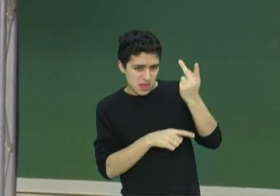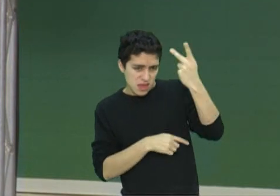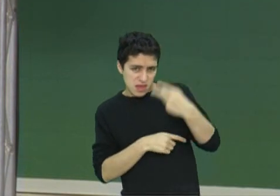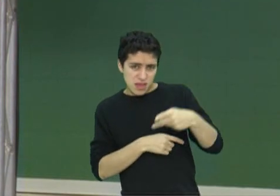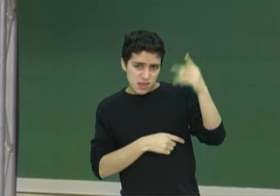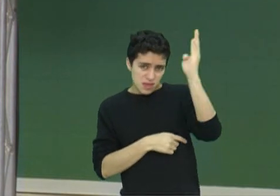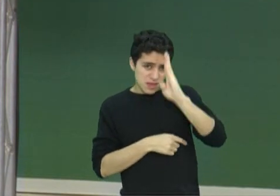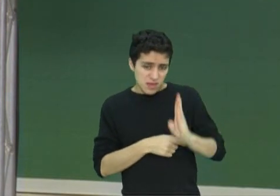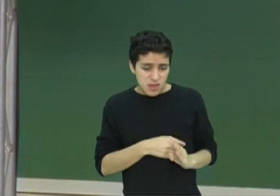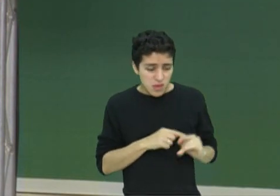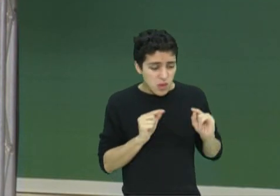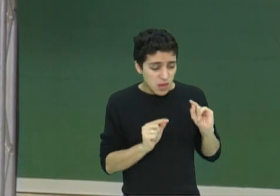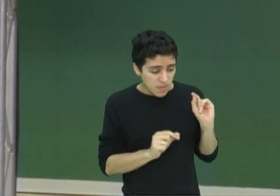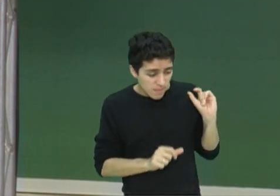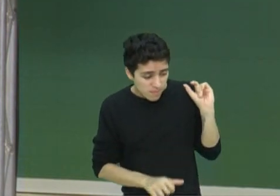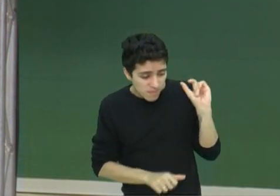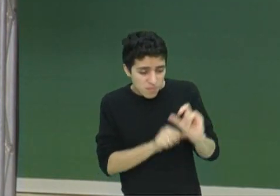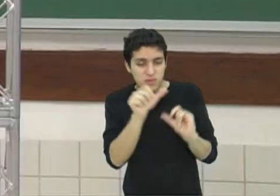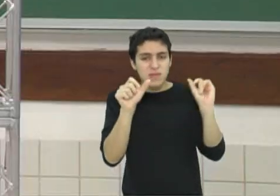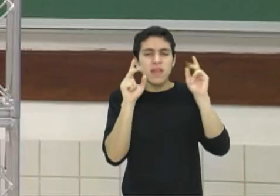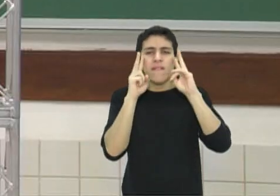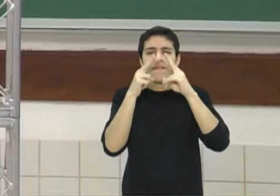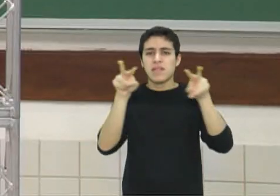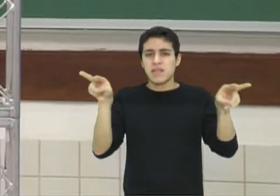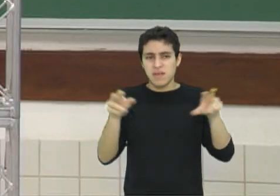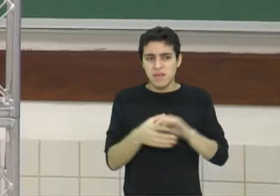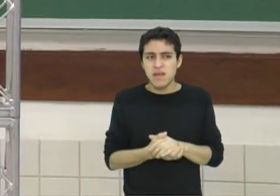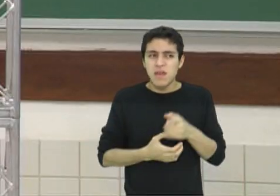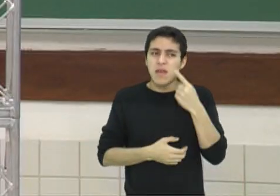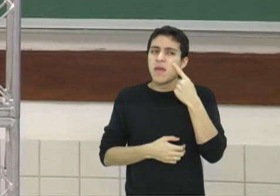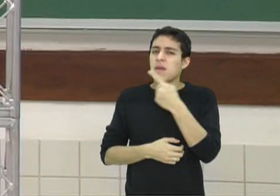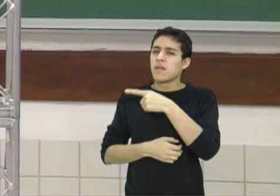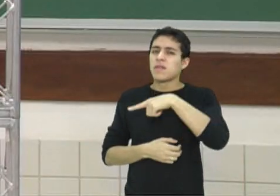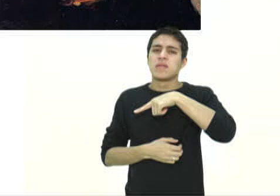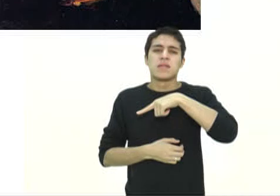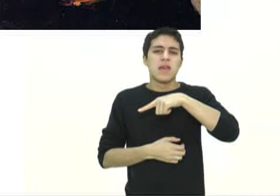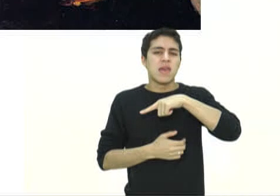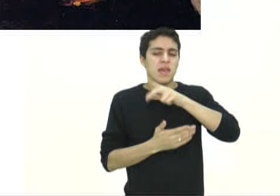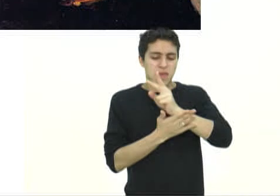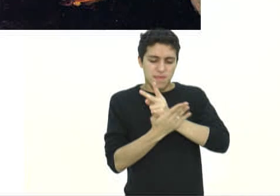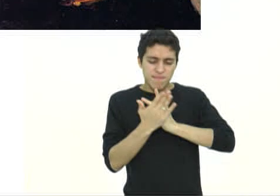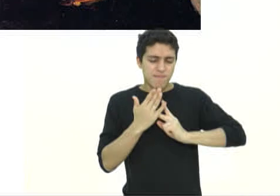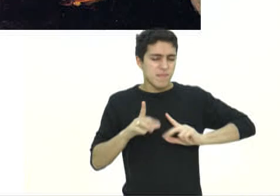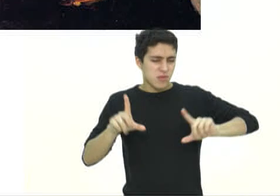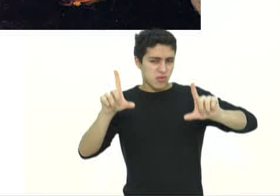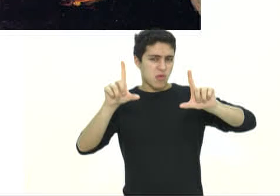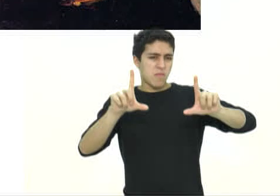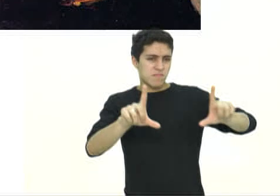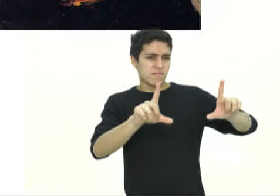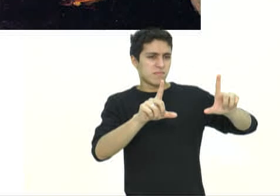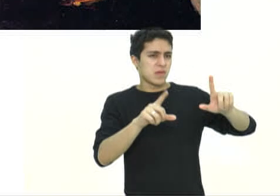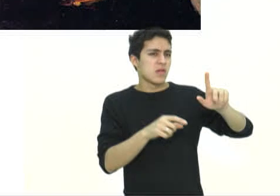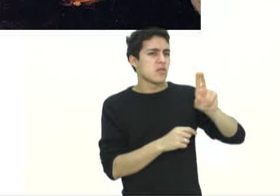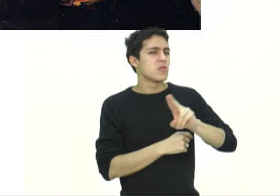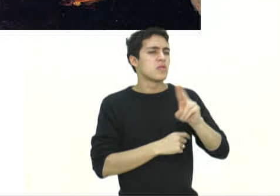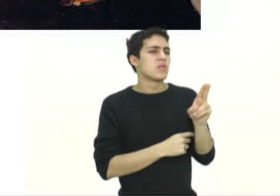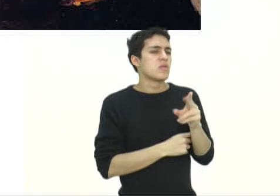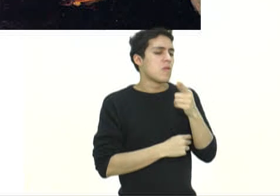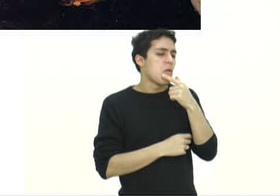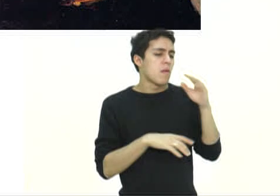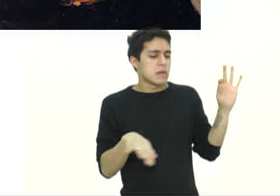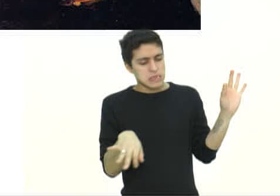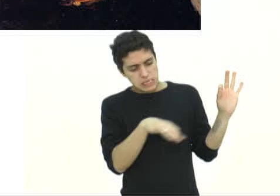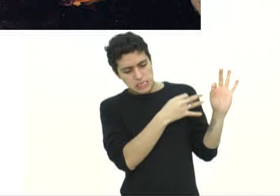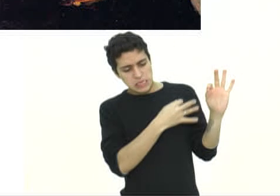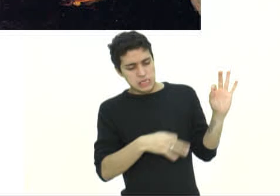brasileira, fazer essa mudança de visão. Vocês podem ver que eu coloquei uma pintura ali, que essa pintura é chamada O Violinista